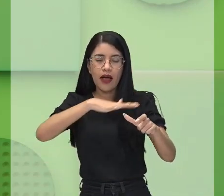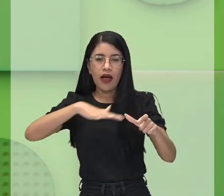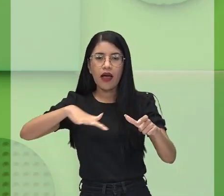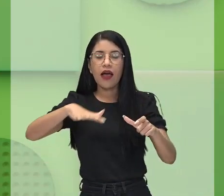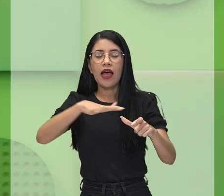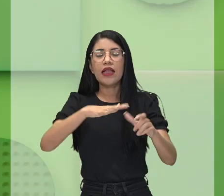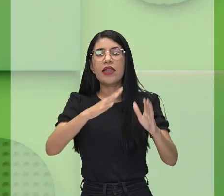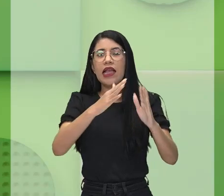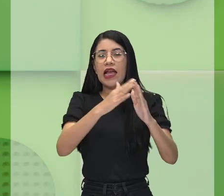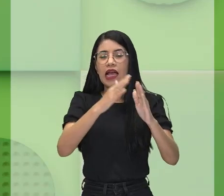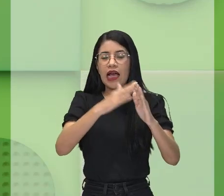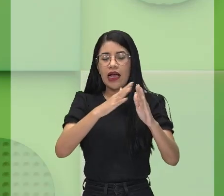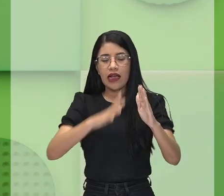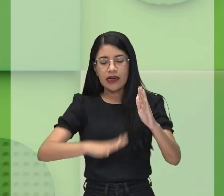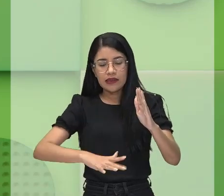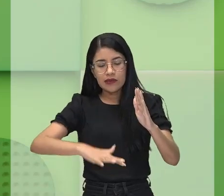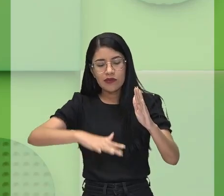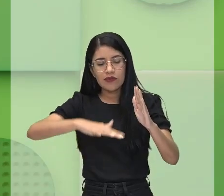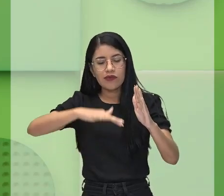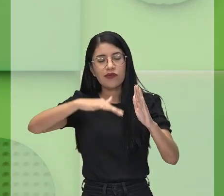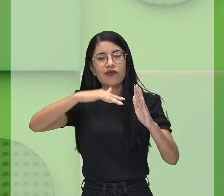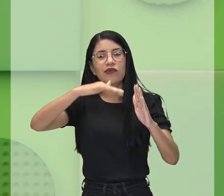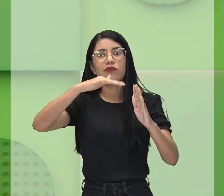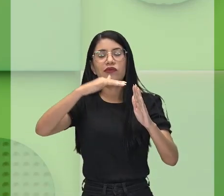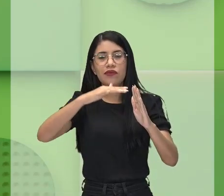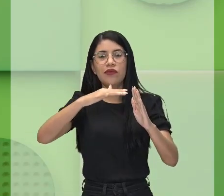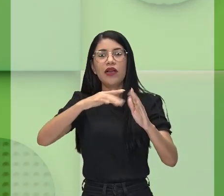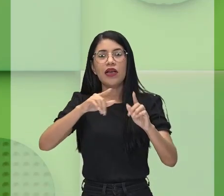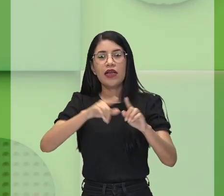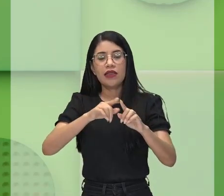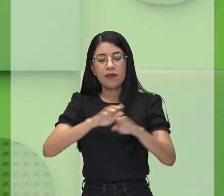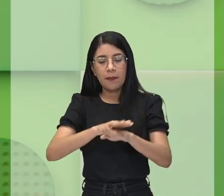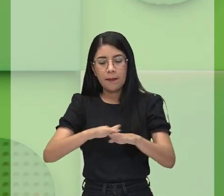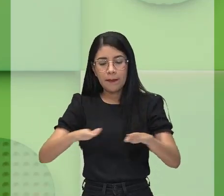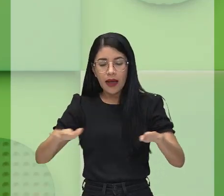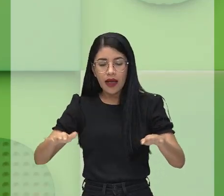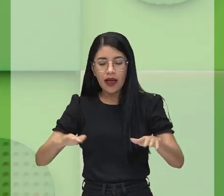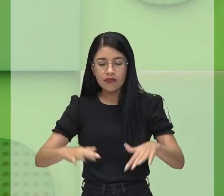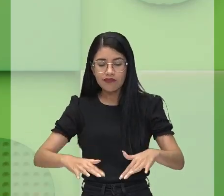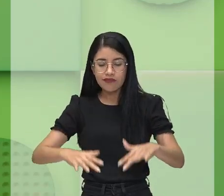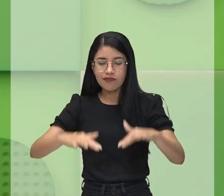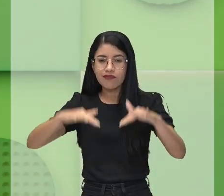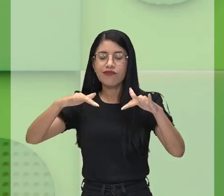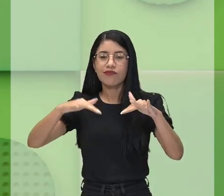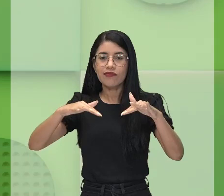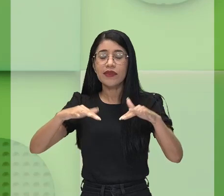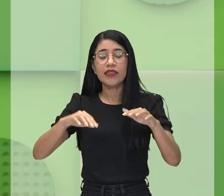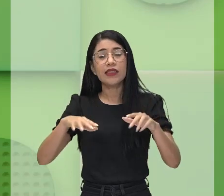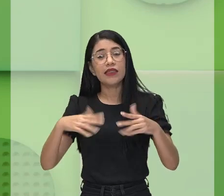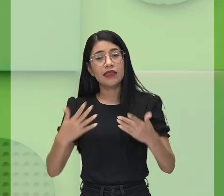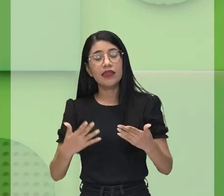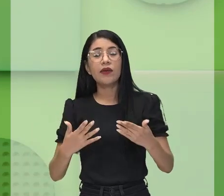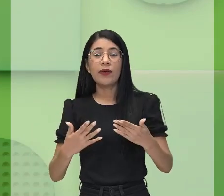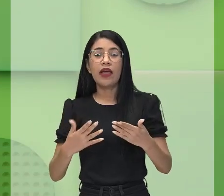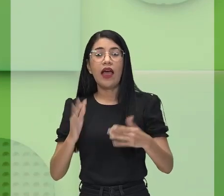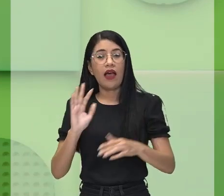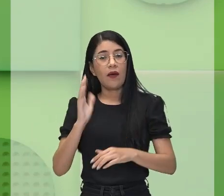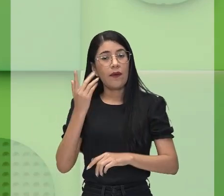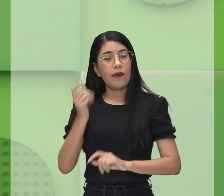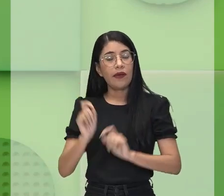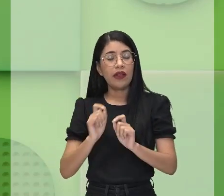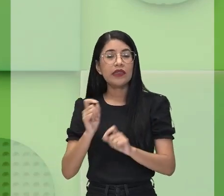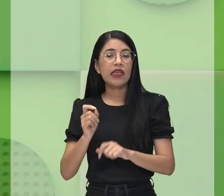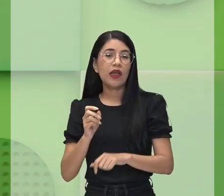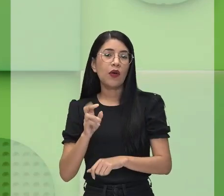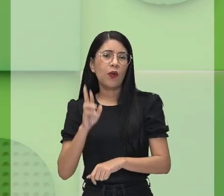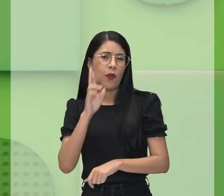nossas casas fiquem ali submersas, o piso da casa fique submerso? Pois é, são nesses casos. O